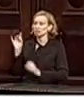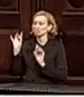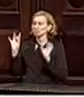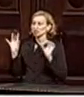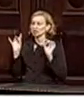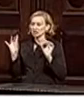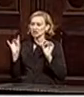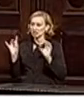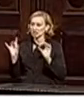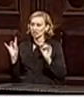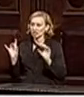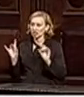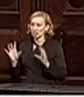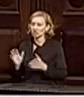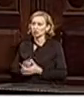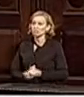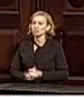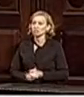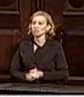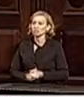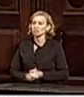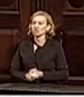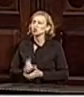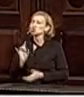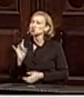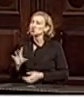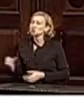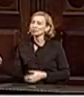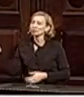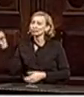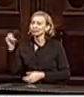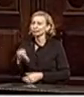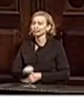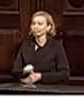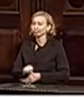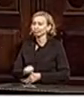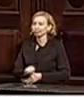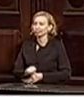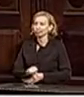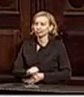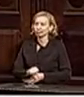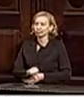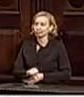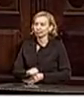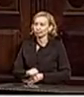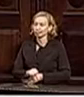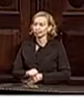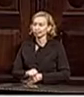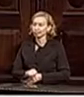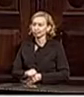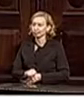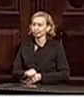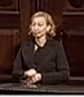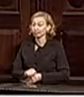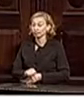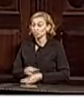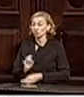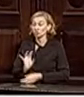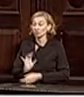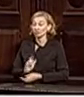como essa levam mais rapidamente à quebra do nosso sistema